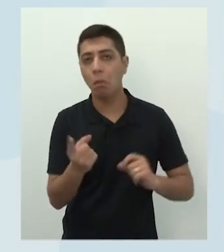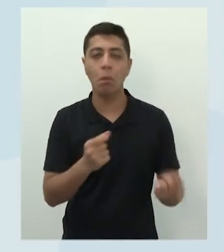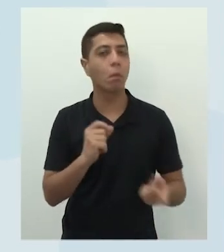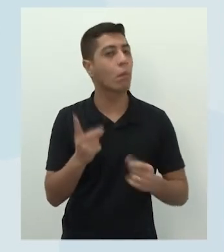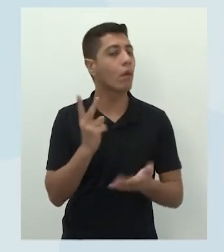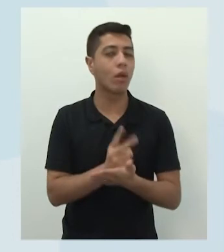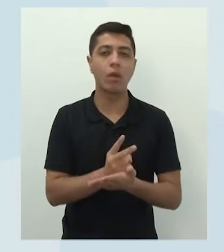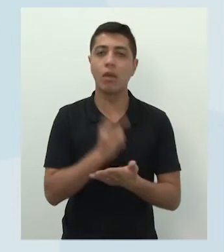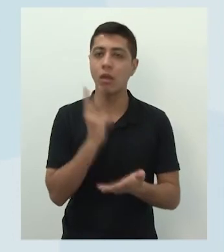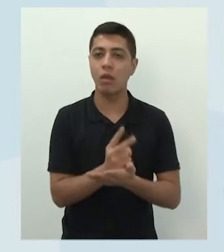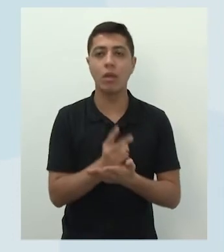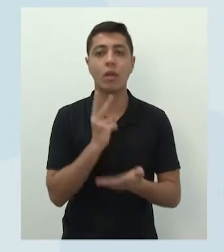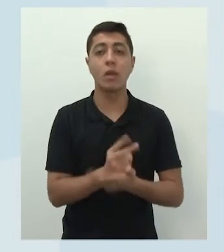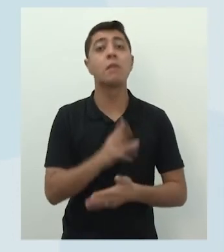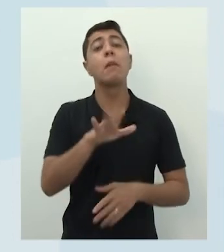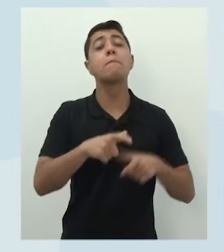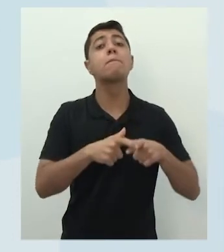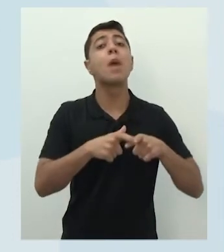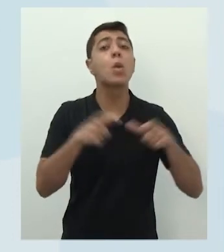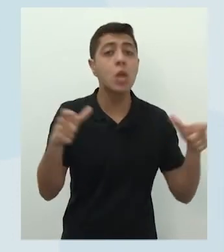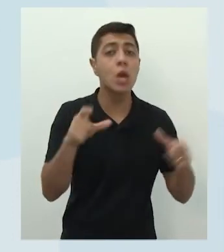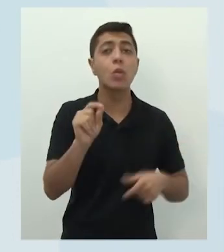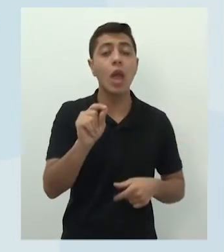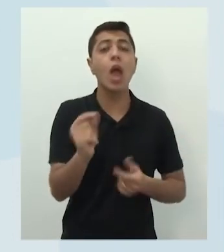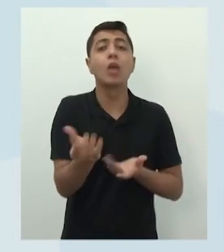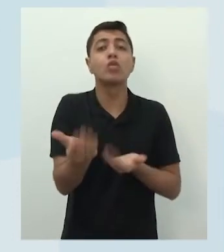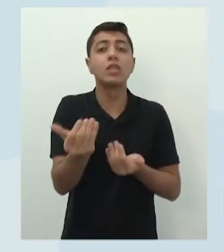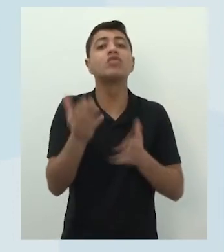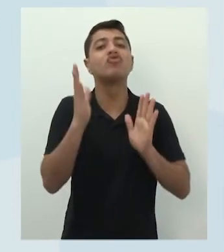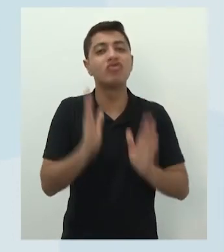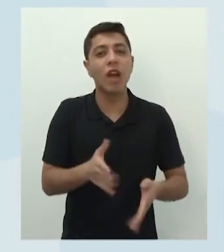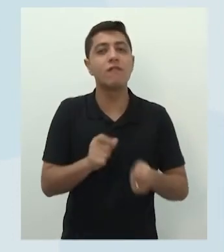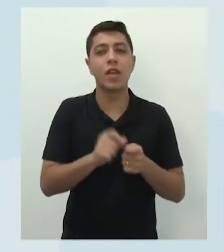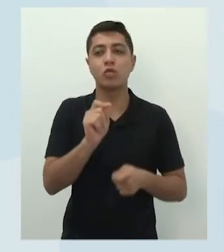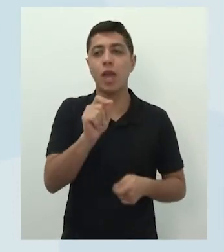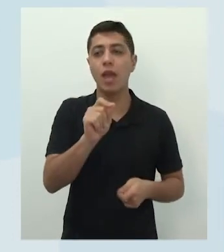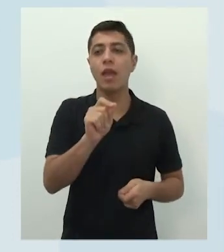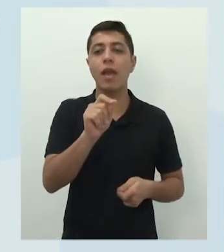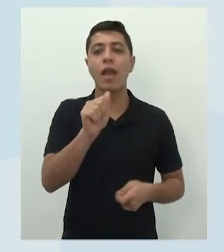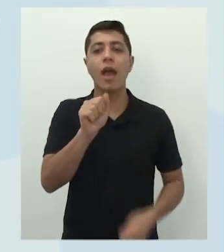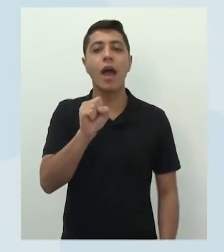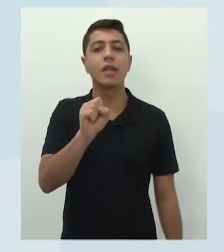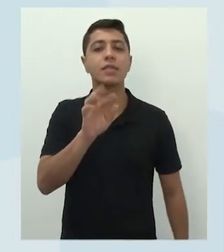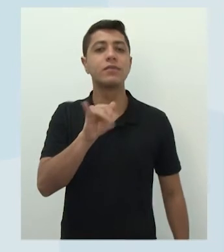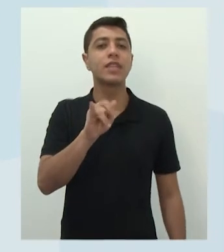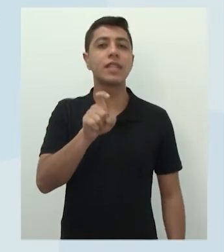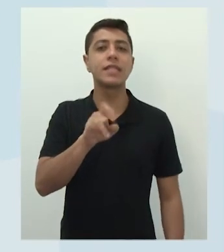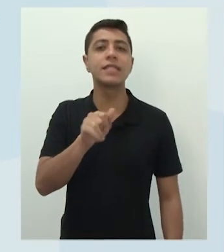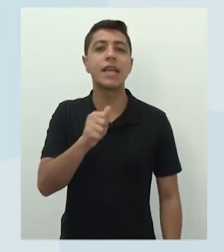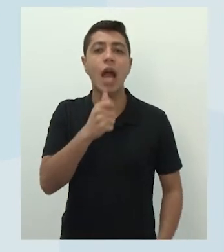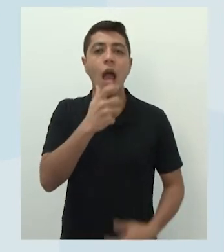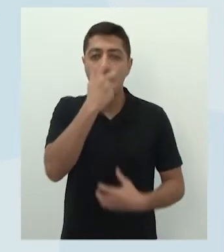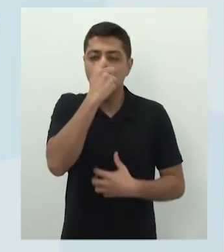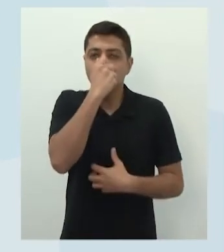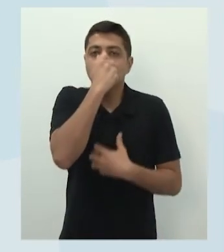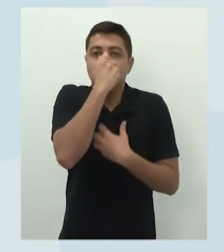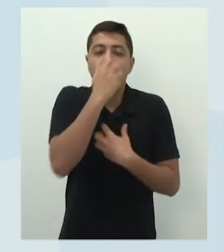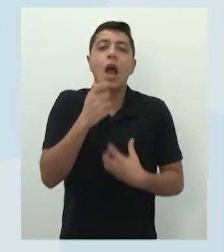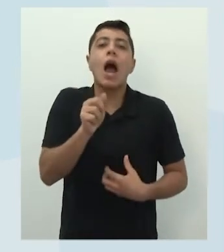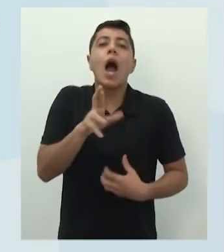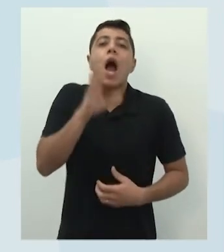E um outro assunto, estou caminhando para o final da minha apresentação, um outro assunto que eu preciso também ventilar com vocês,